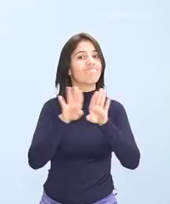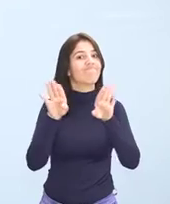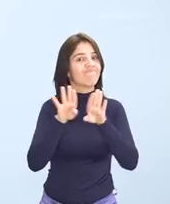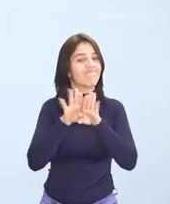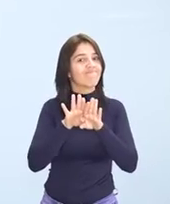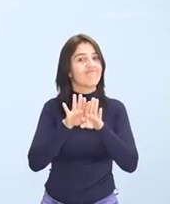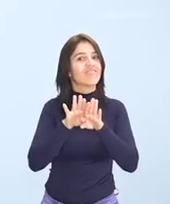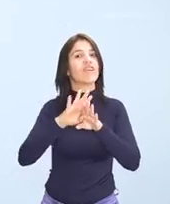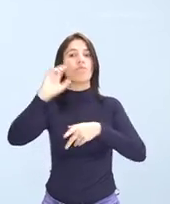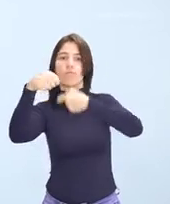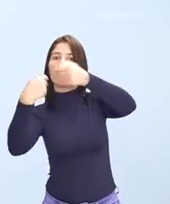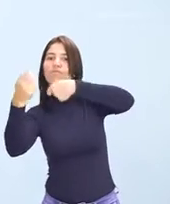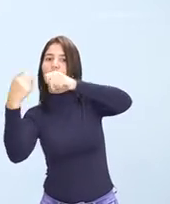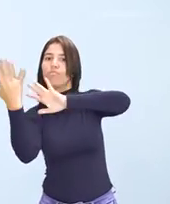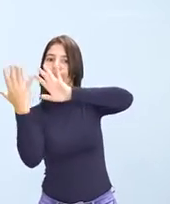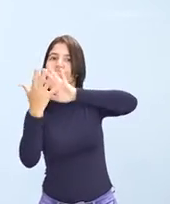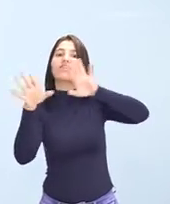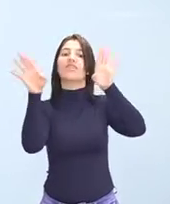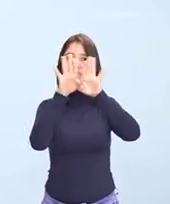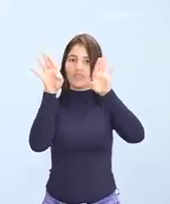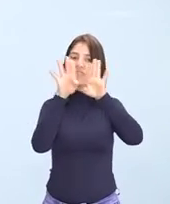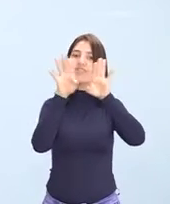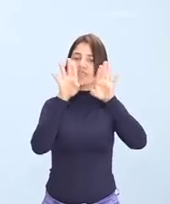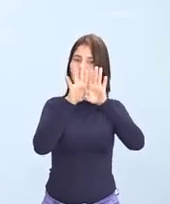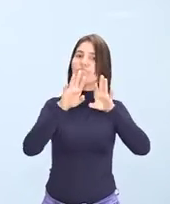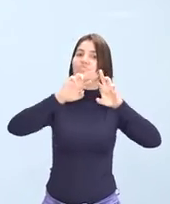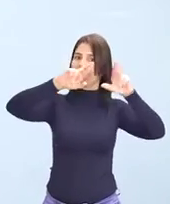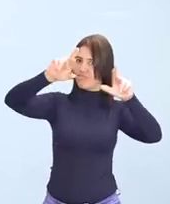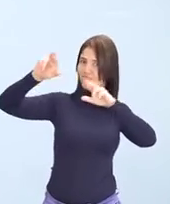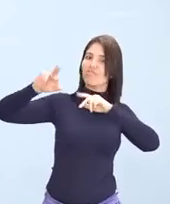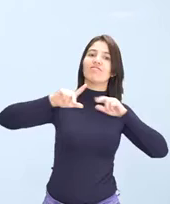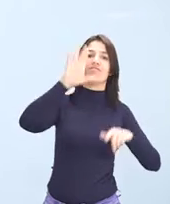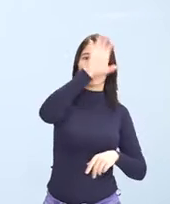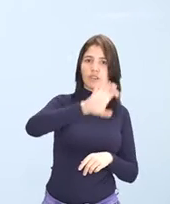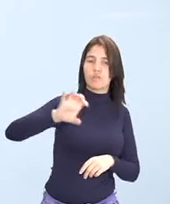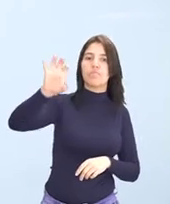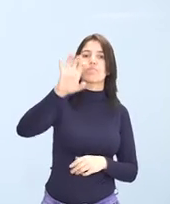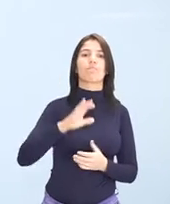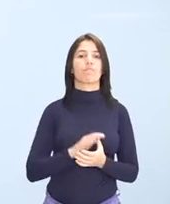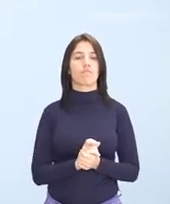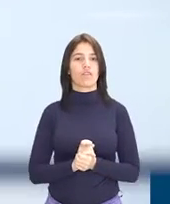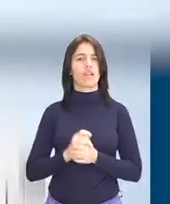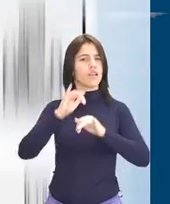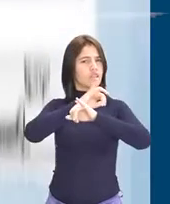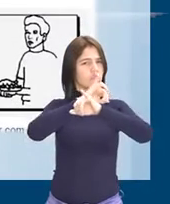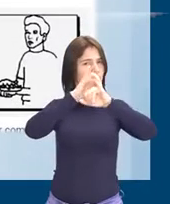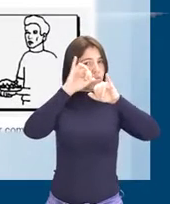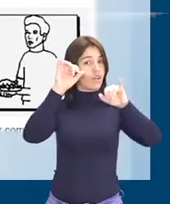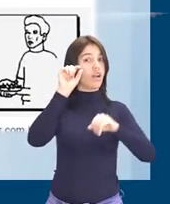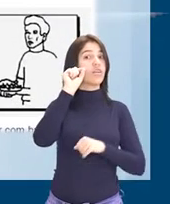na língua de sinais nós também vamos encontrar com muita frequência. Nós vamos falar agora